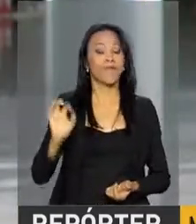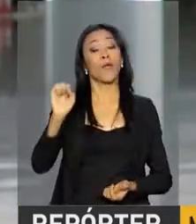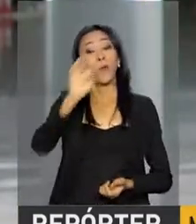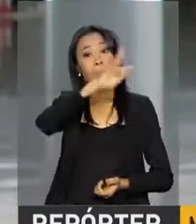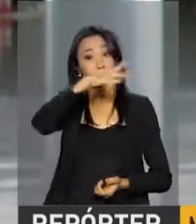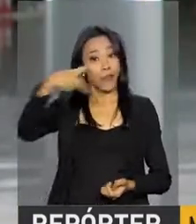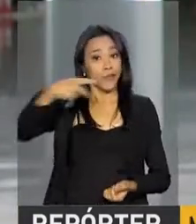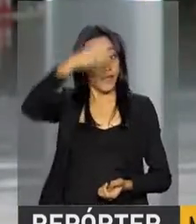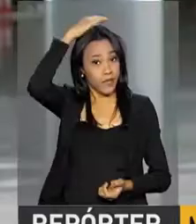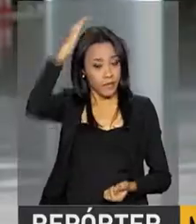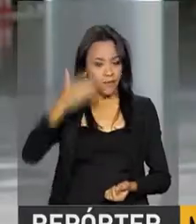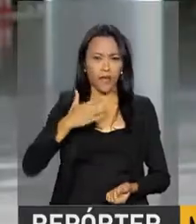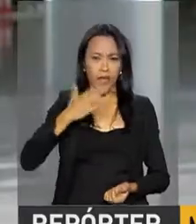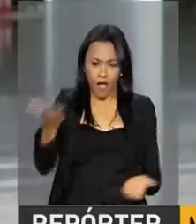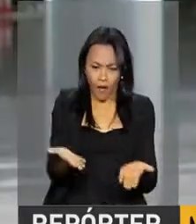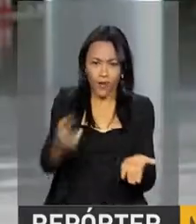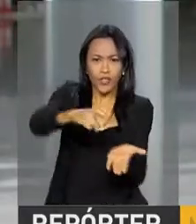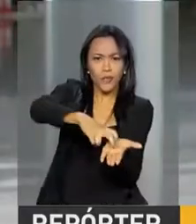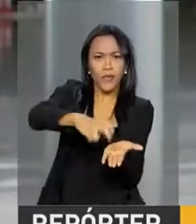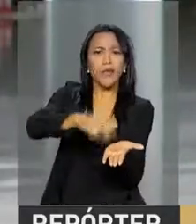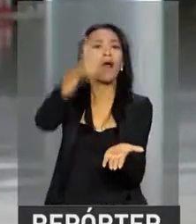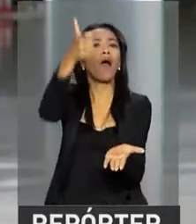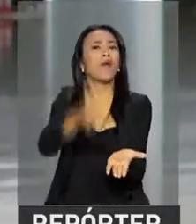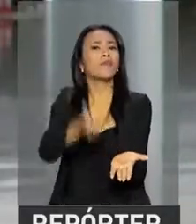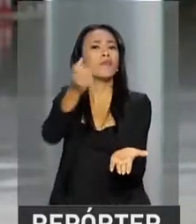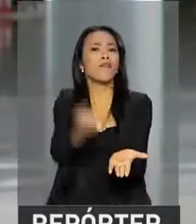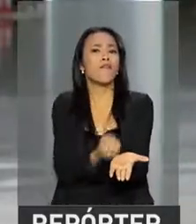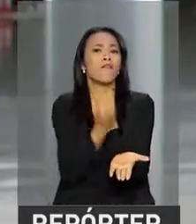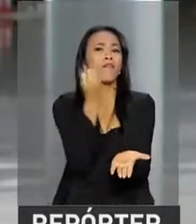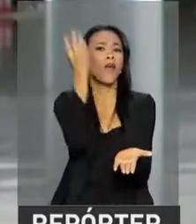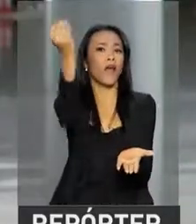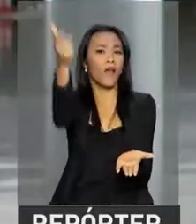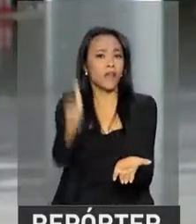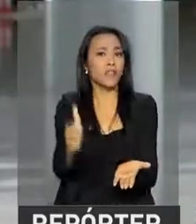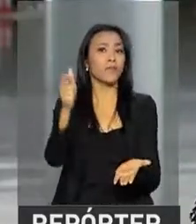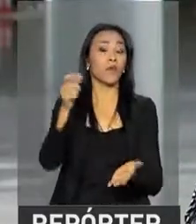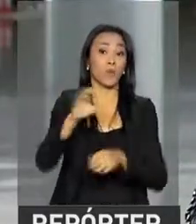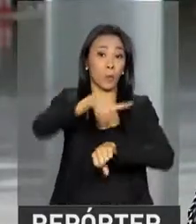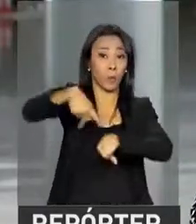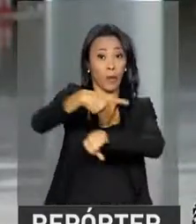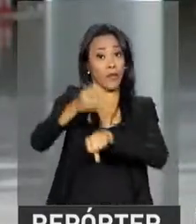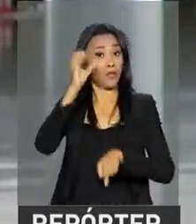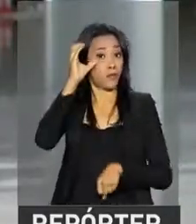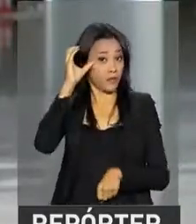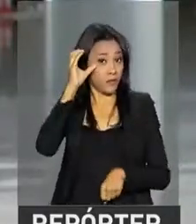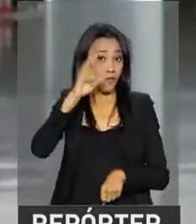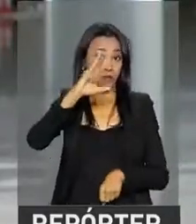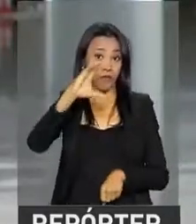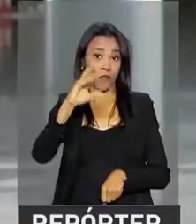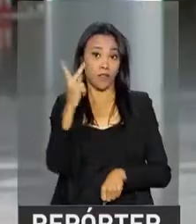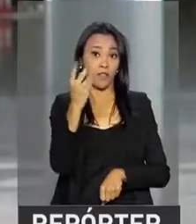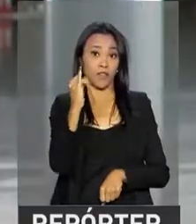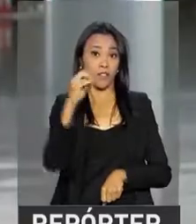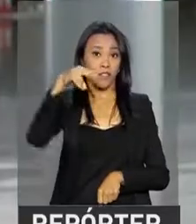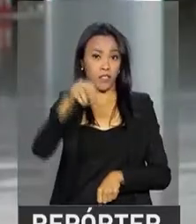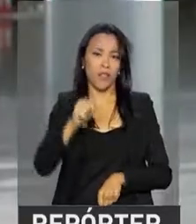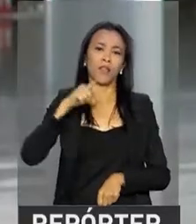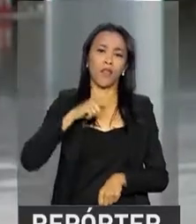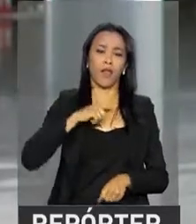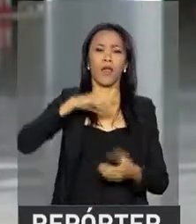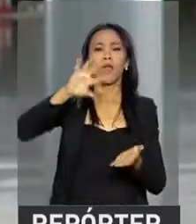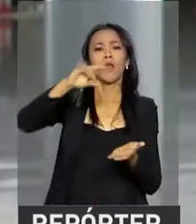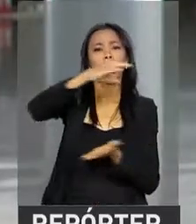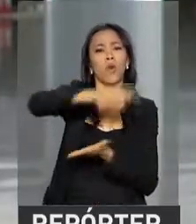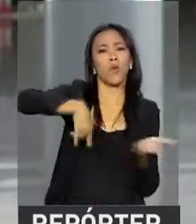temer embarca agora de manhã em viagem oficial à china está prevista a assinatura de acordos bilaterais em áreas